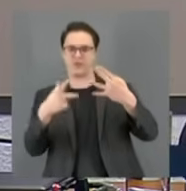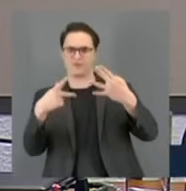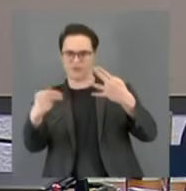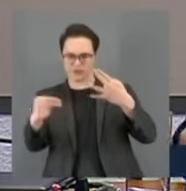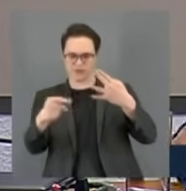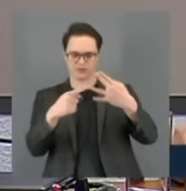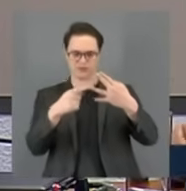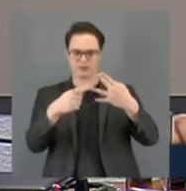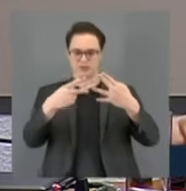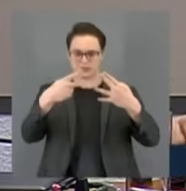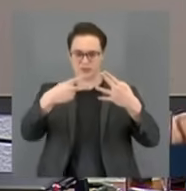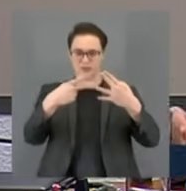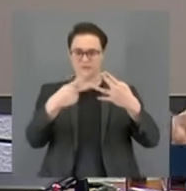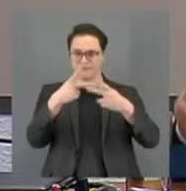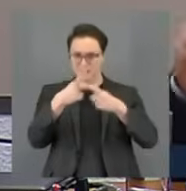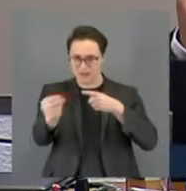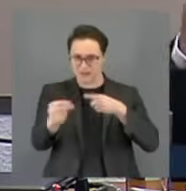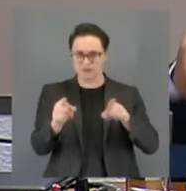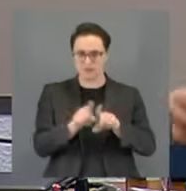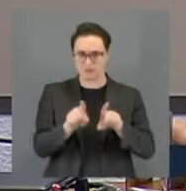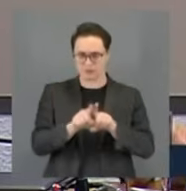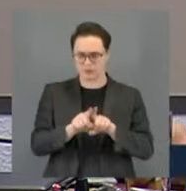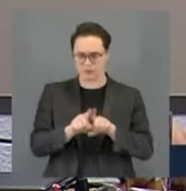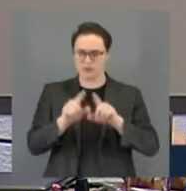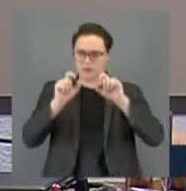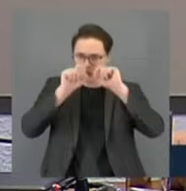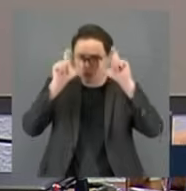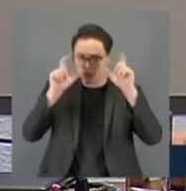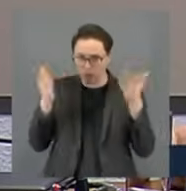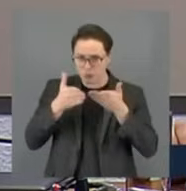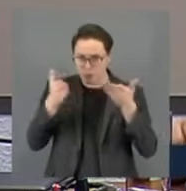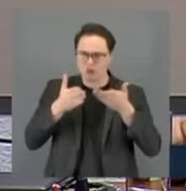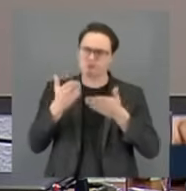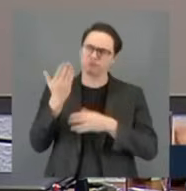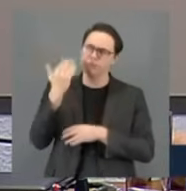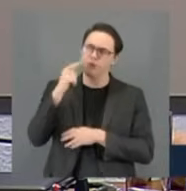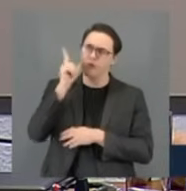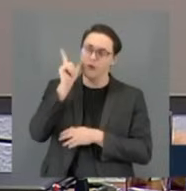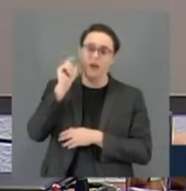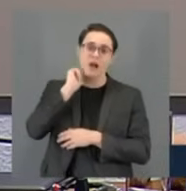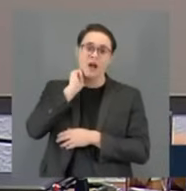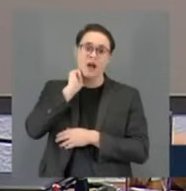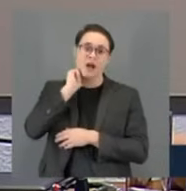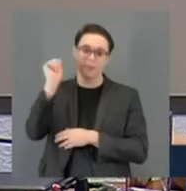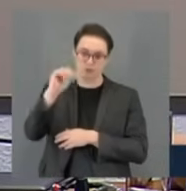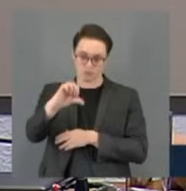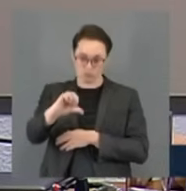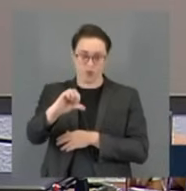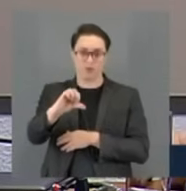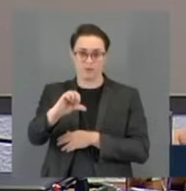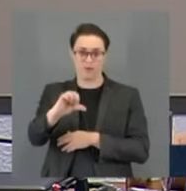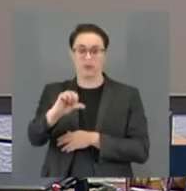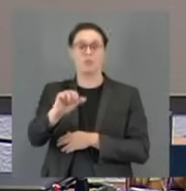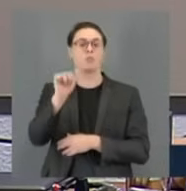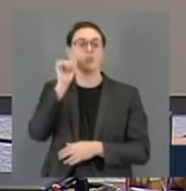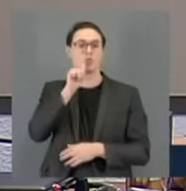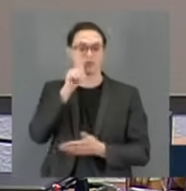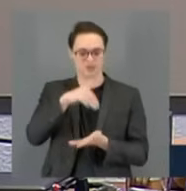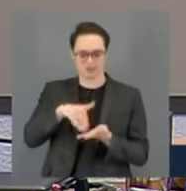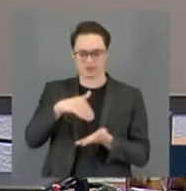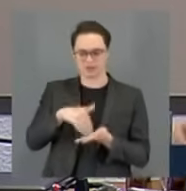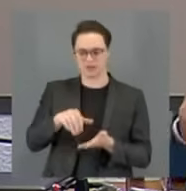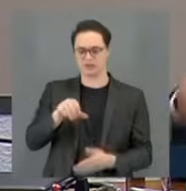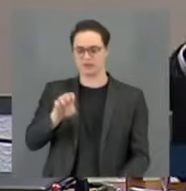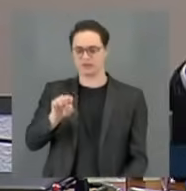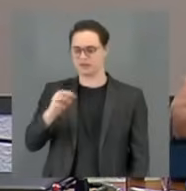É importante destacar que agora, nos últimos dias, em 9 de abril, a advogada Estela Aranha, ex-secretária de Direitos